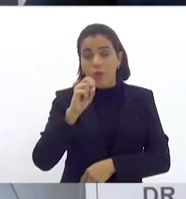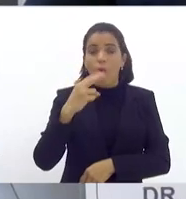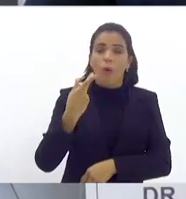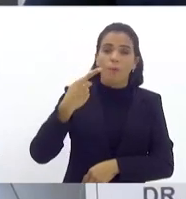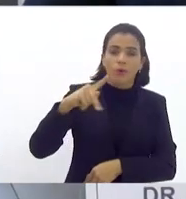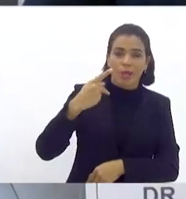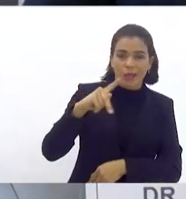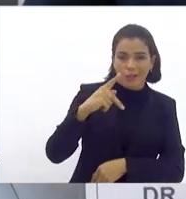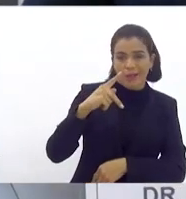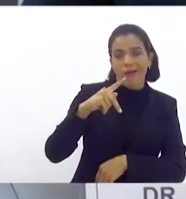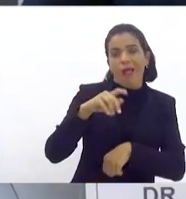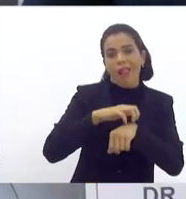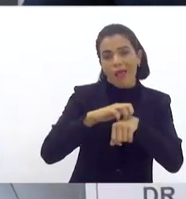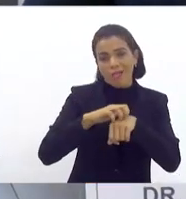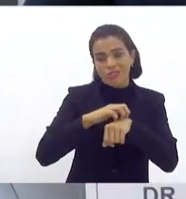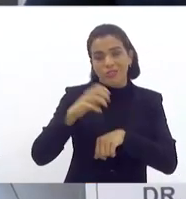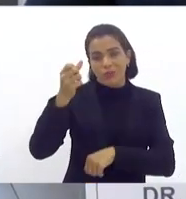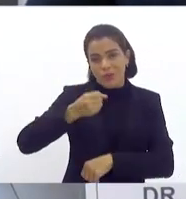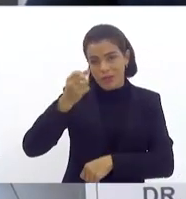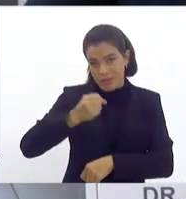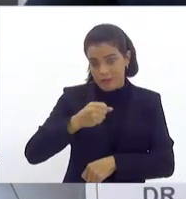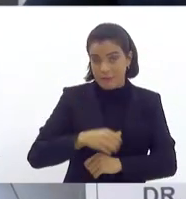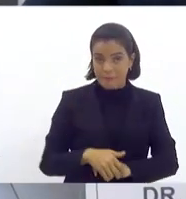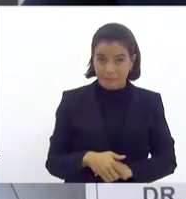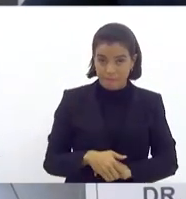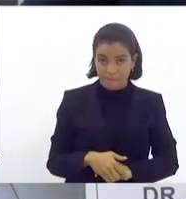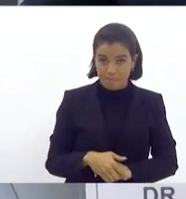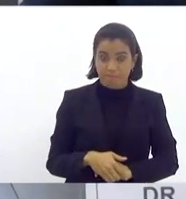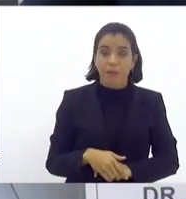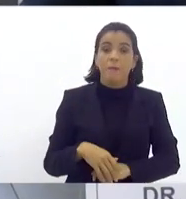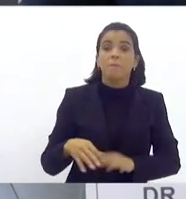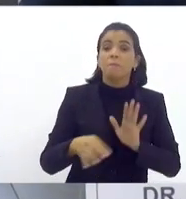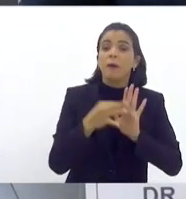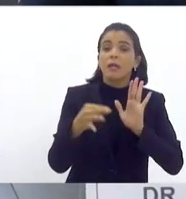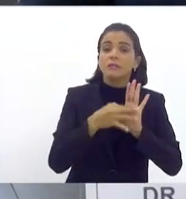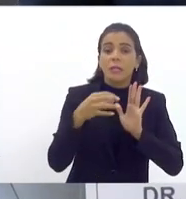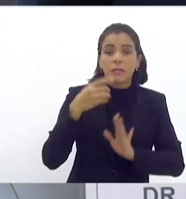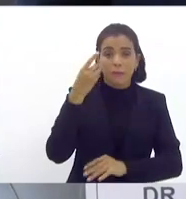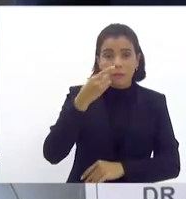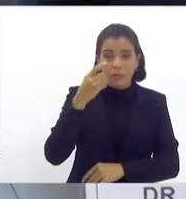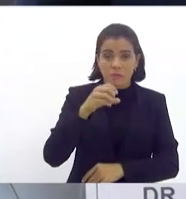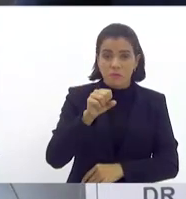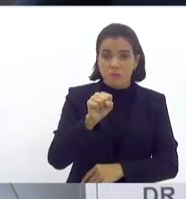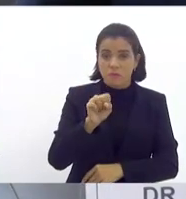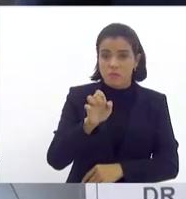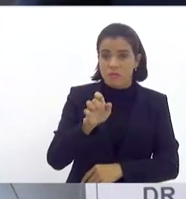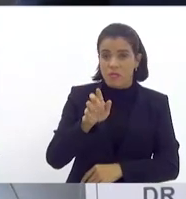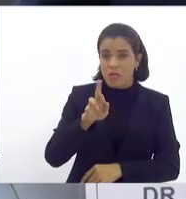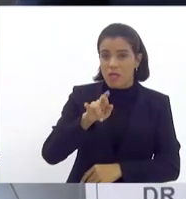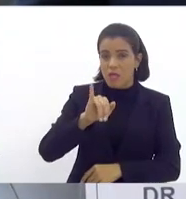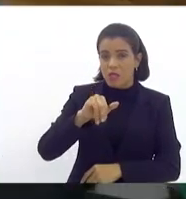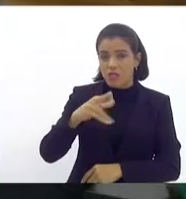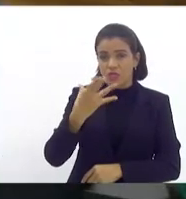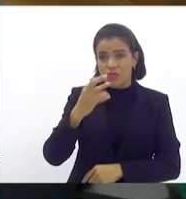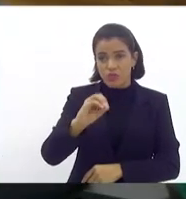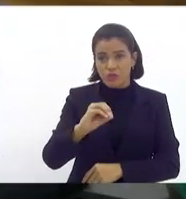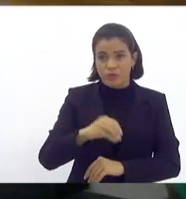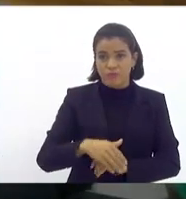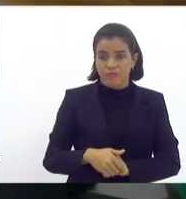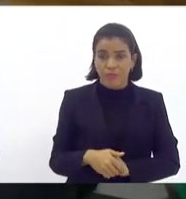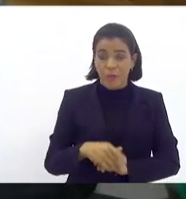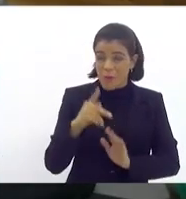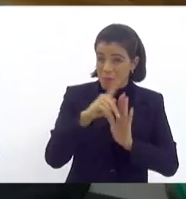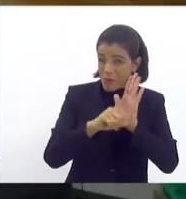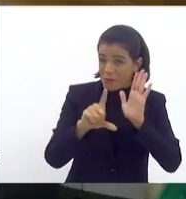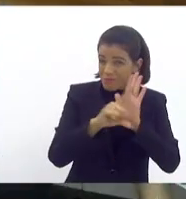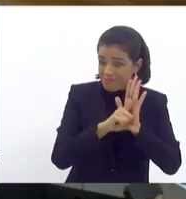do Estado do Rio de Janeiro e dá outras providências. Para aparecer, deputado doutor Serginho. Parecer, o projeto de